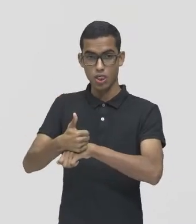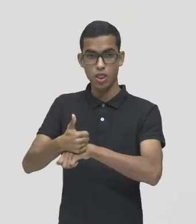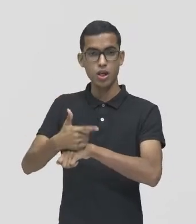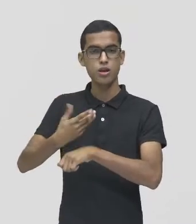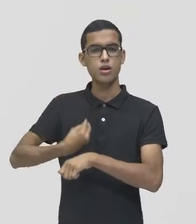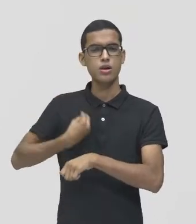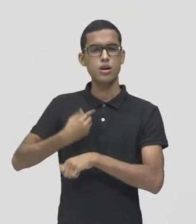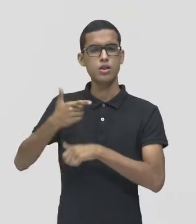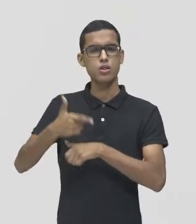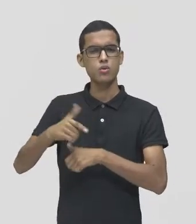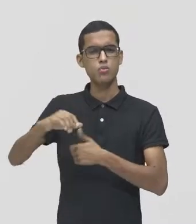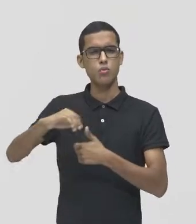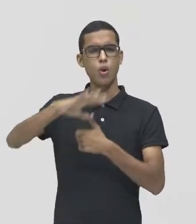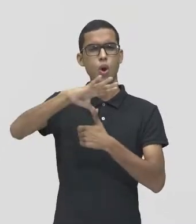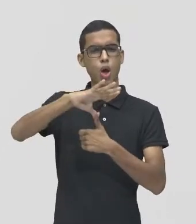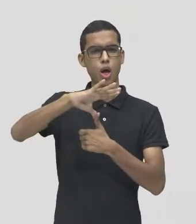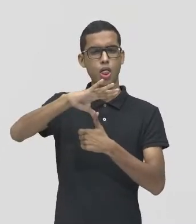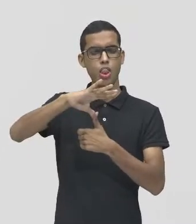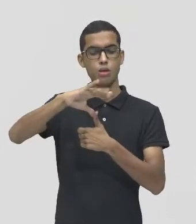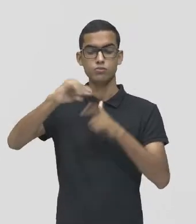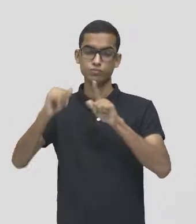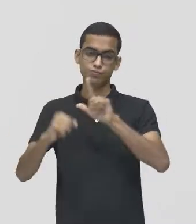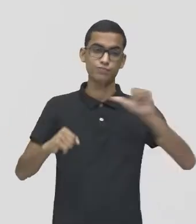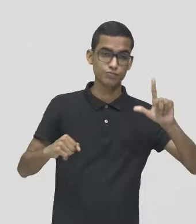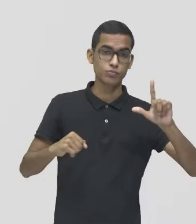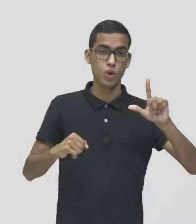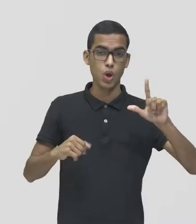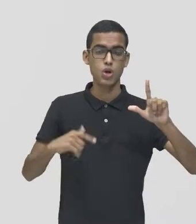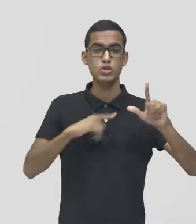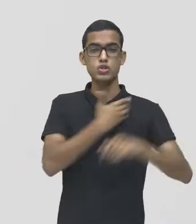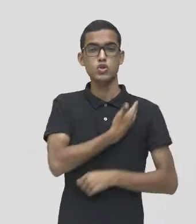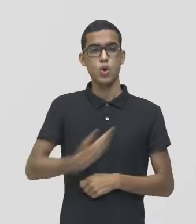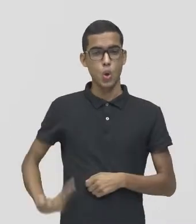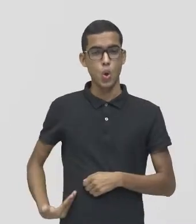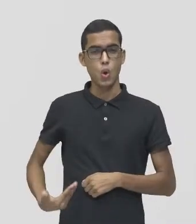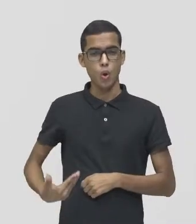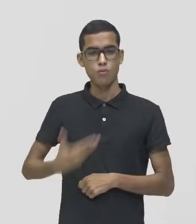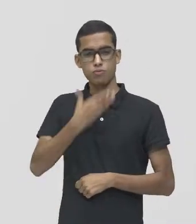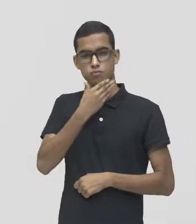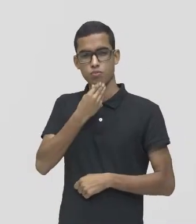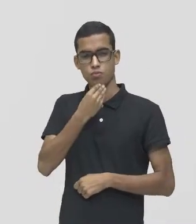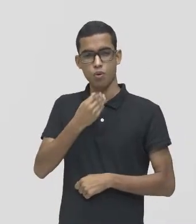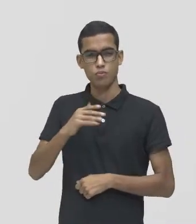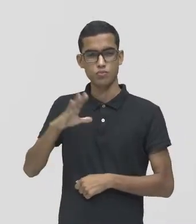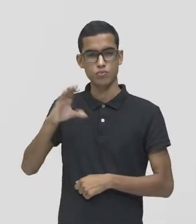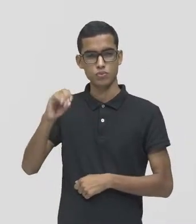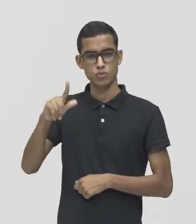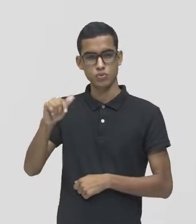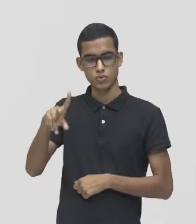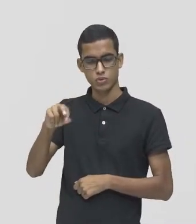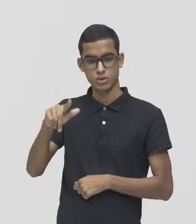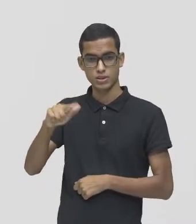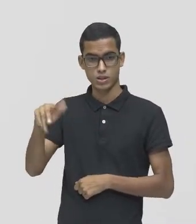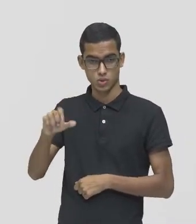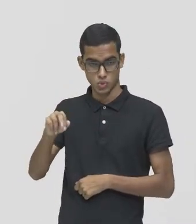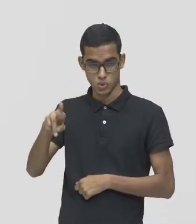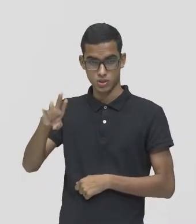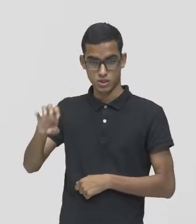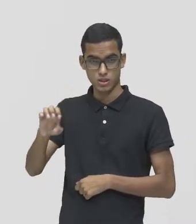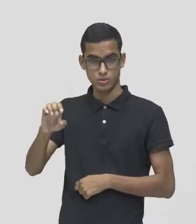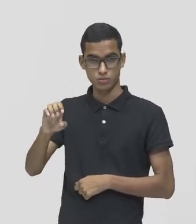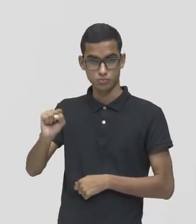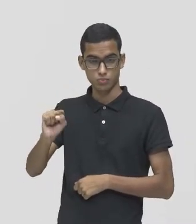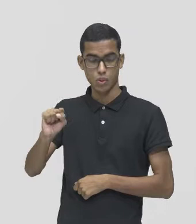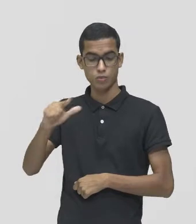costa leste da América, governadas por colonizadores ingleses que se fixaram entre